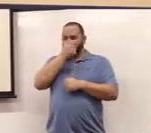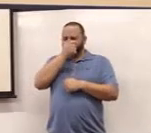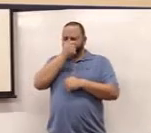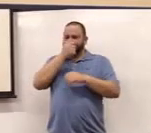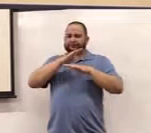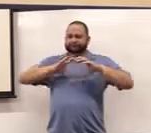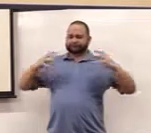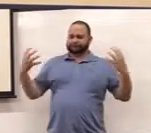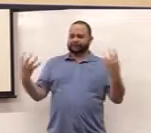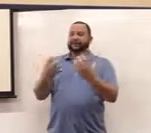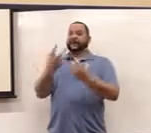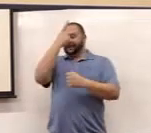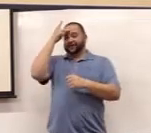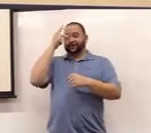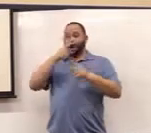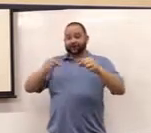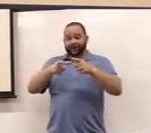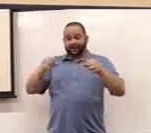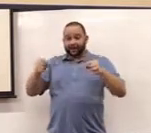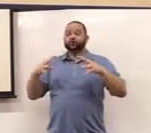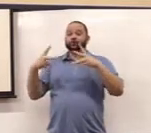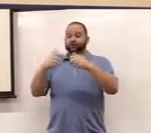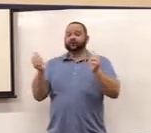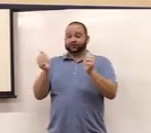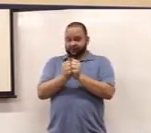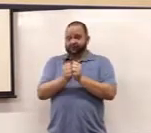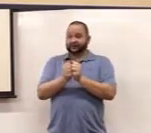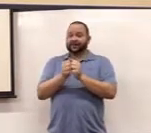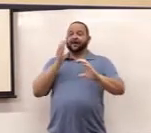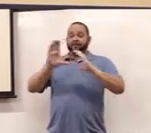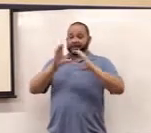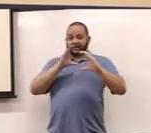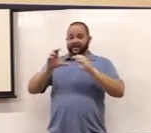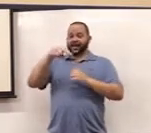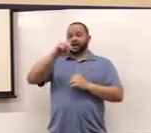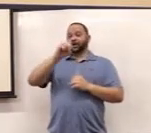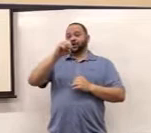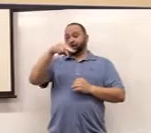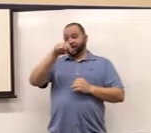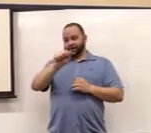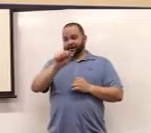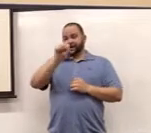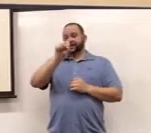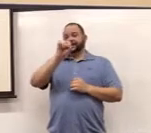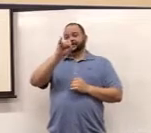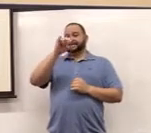pessoas do Japão inteiro se juntam para cantar a Ode à Alegria, cantar a Nunca Se Perder do Beethoven. Aqui no Brasil é uma